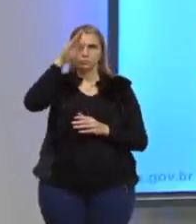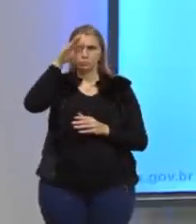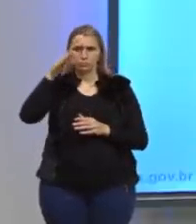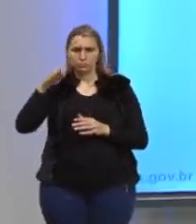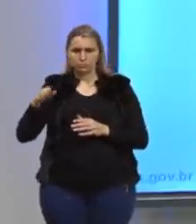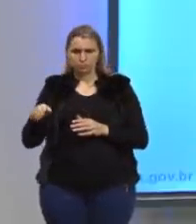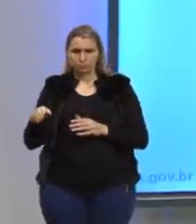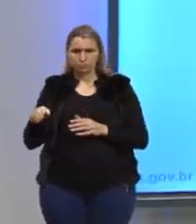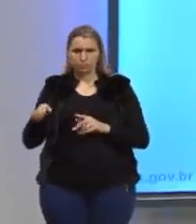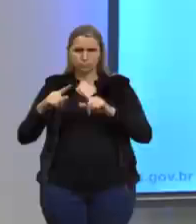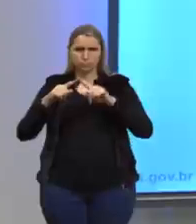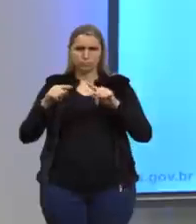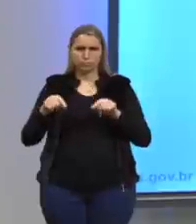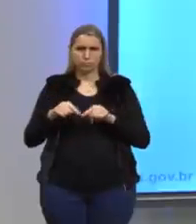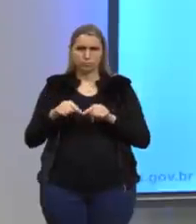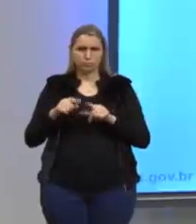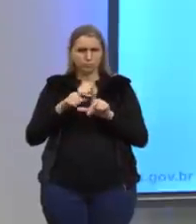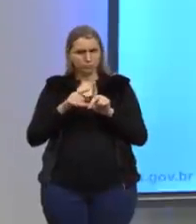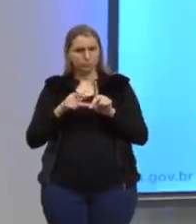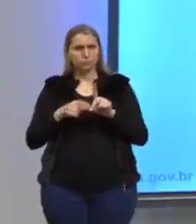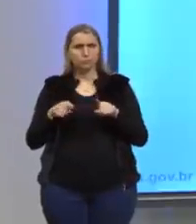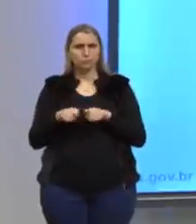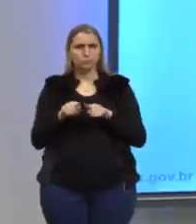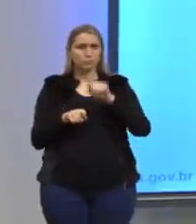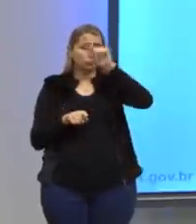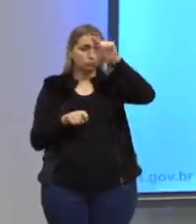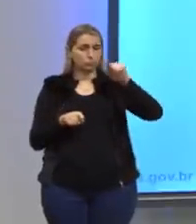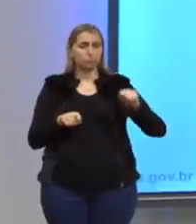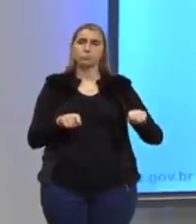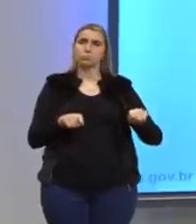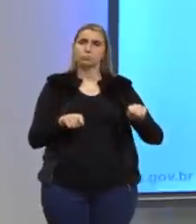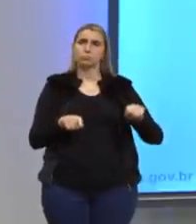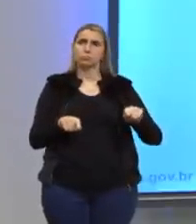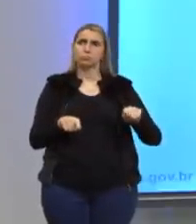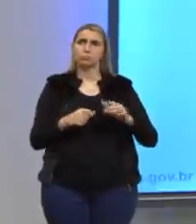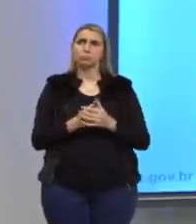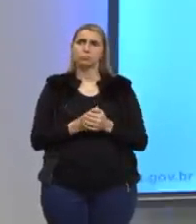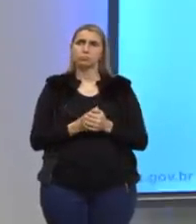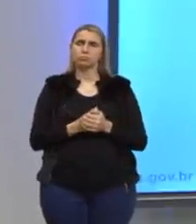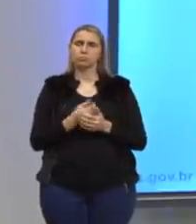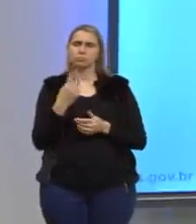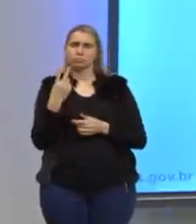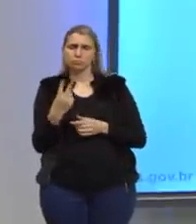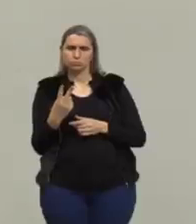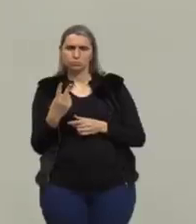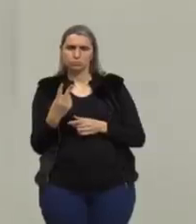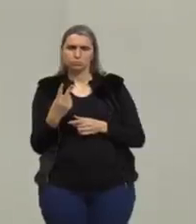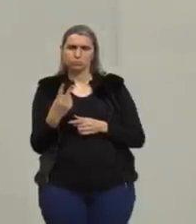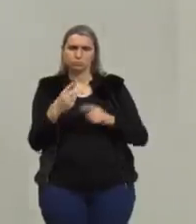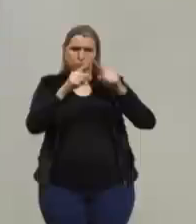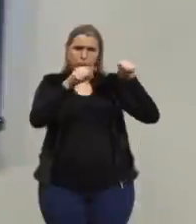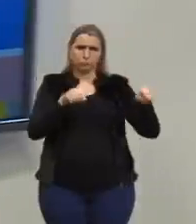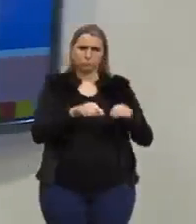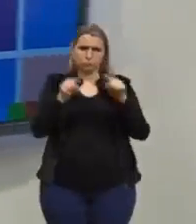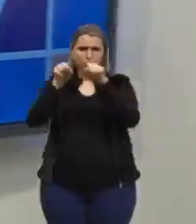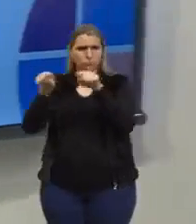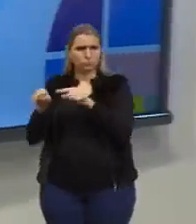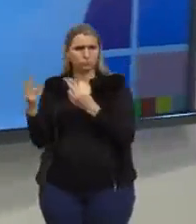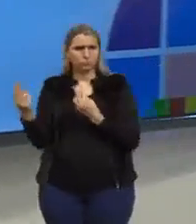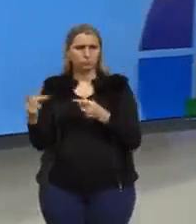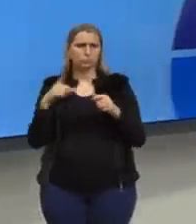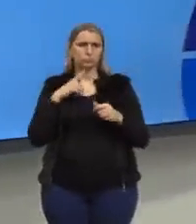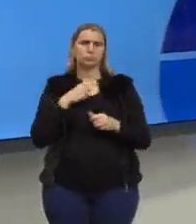do triângulo, para um ângulo e para o outro lado. Ou seja, dois triângulos serão semelhantes se